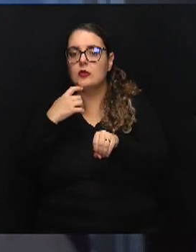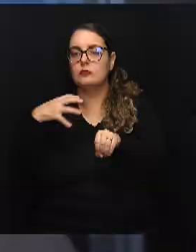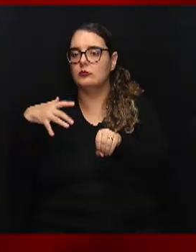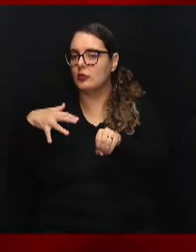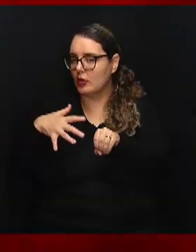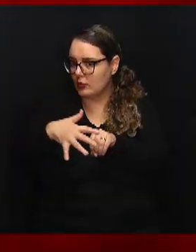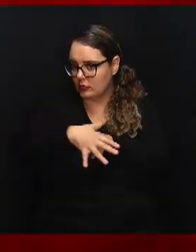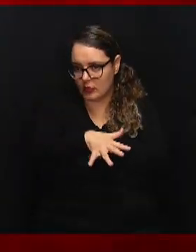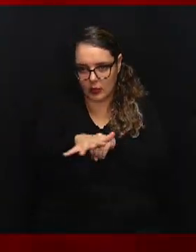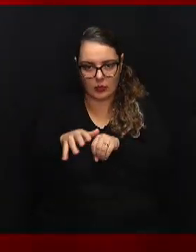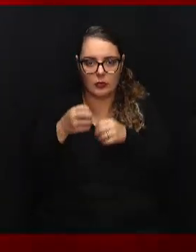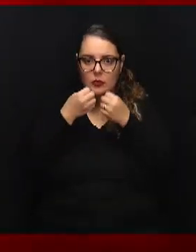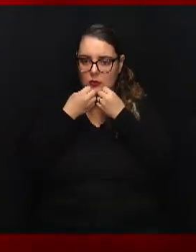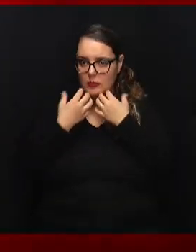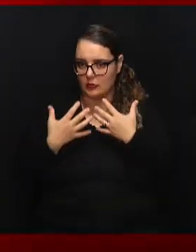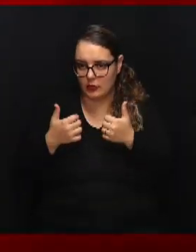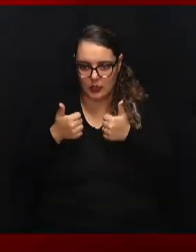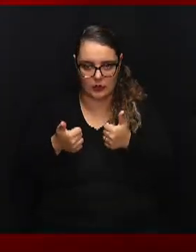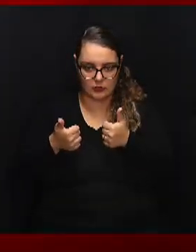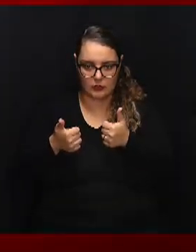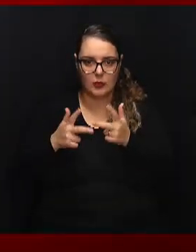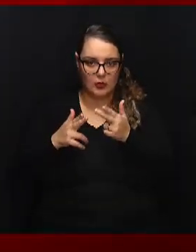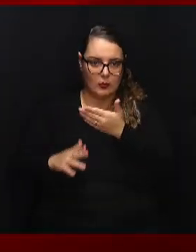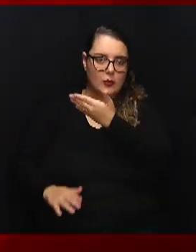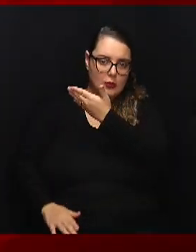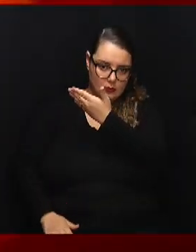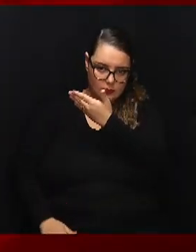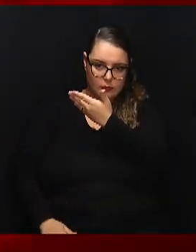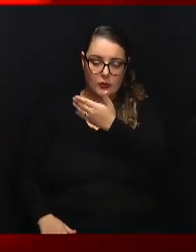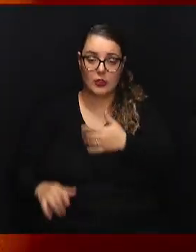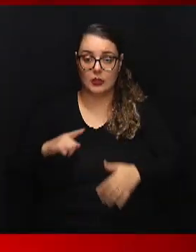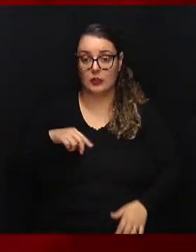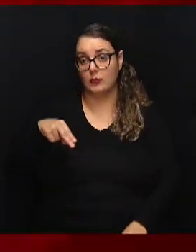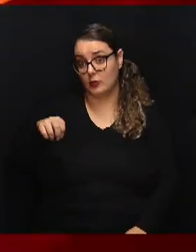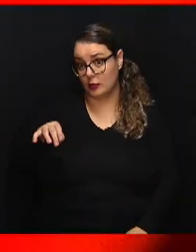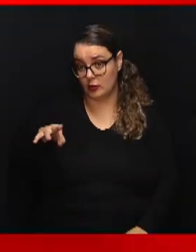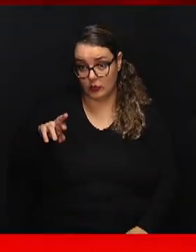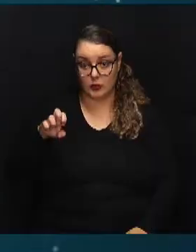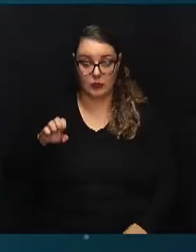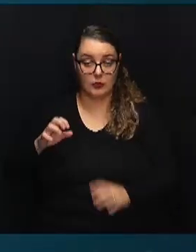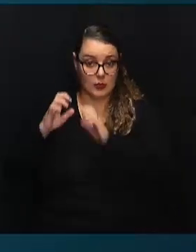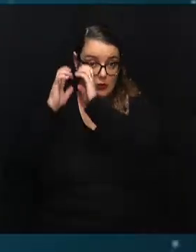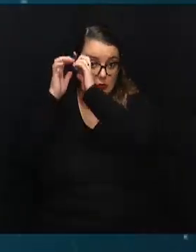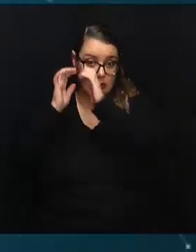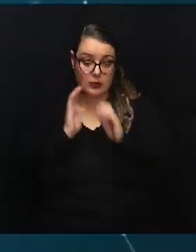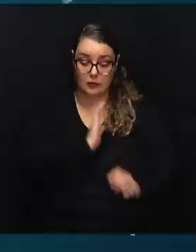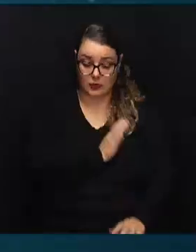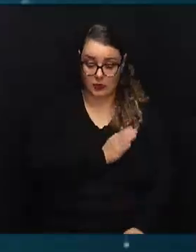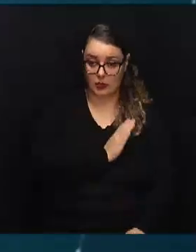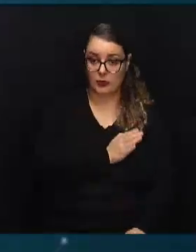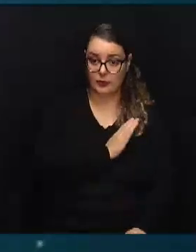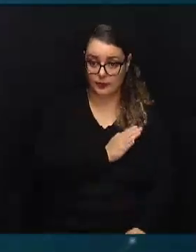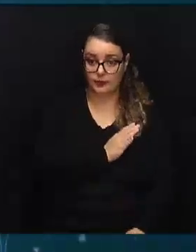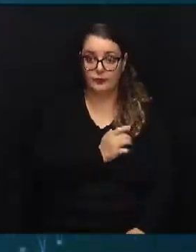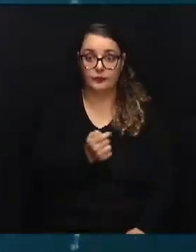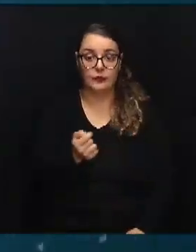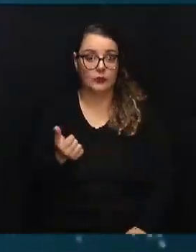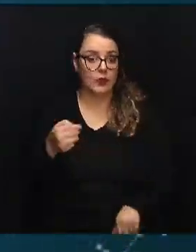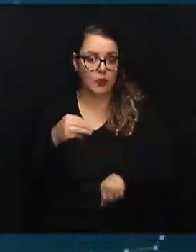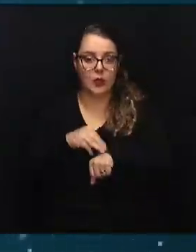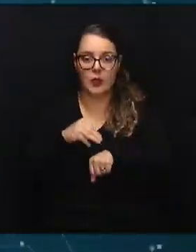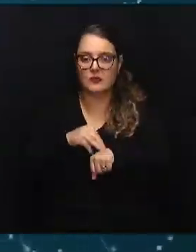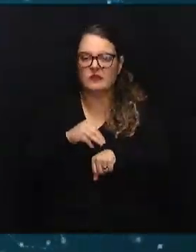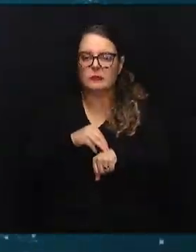tudo funcione muito bem. Nós temos órgãos nobres, como o cérebro e como o coração, que poucos